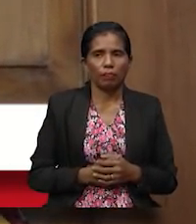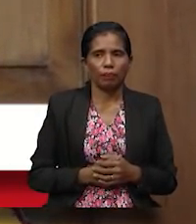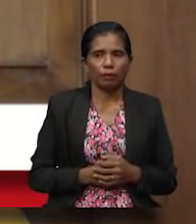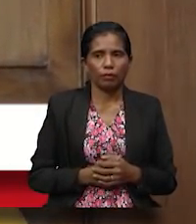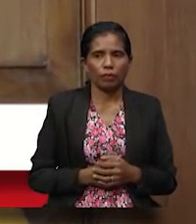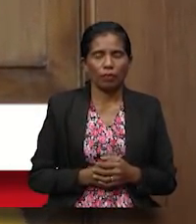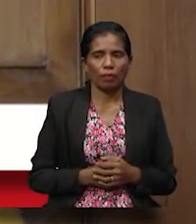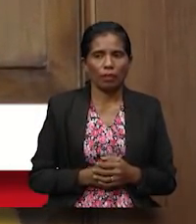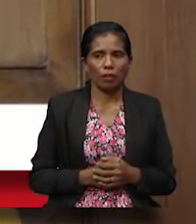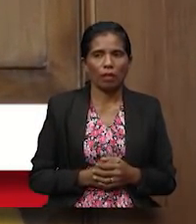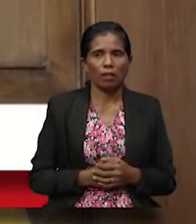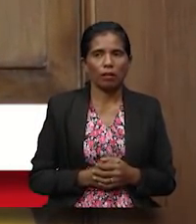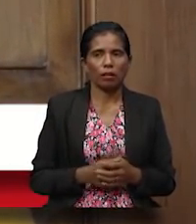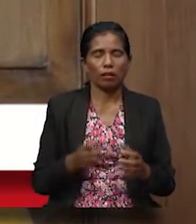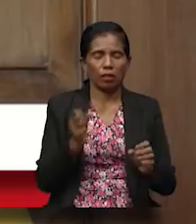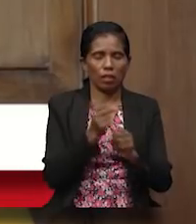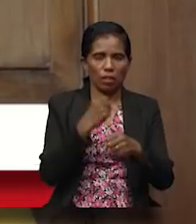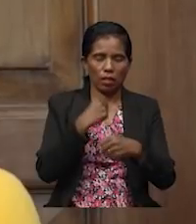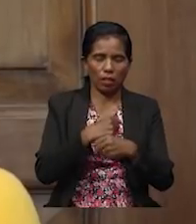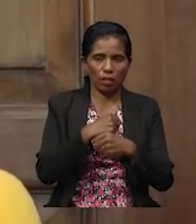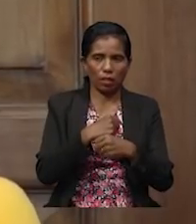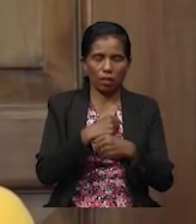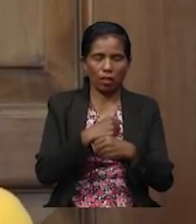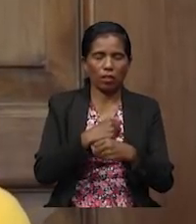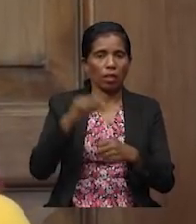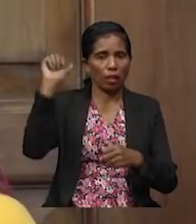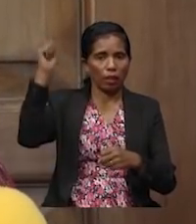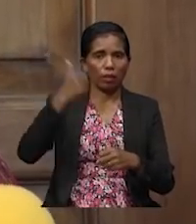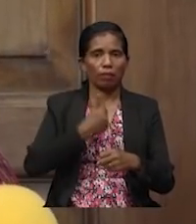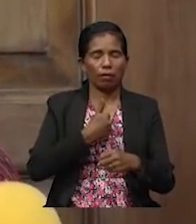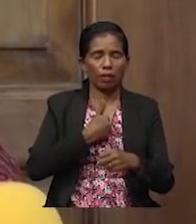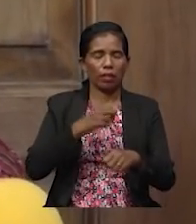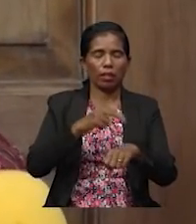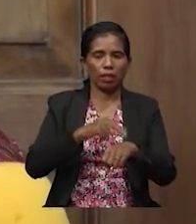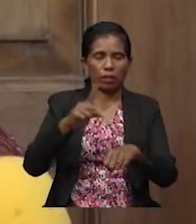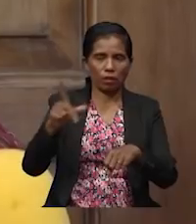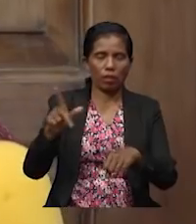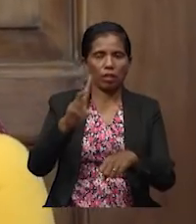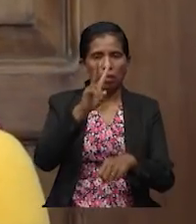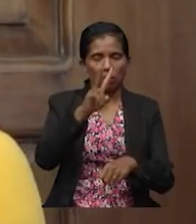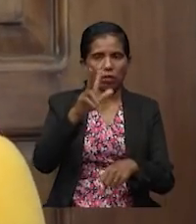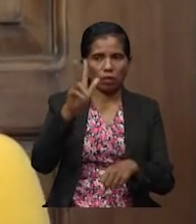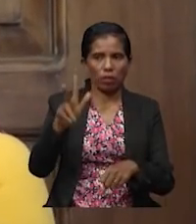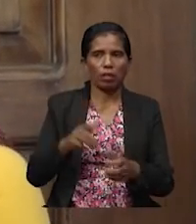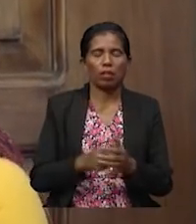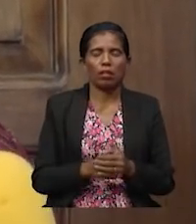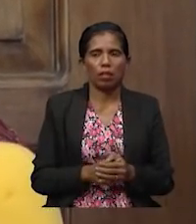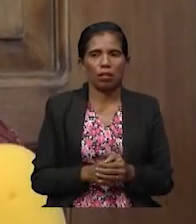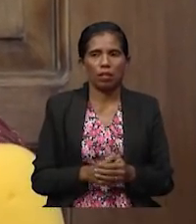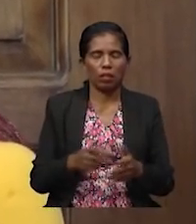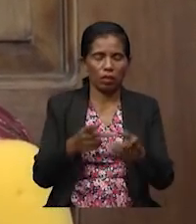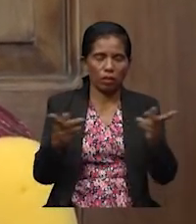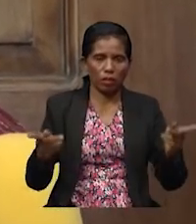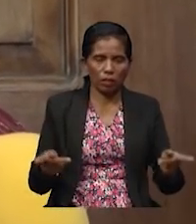se halo campanha nacional Rua Catolo, se halo mini campanha e a